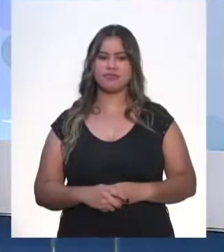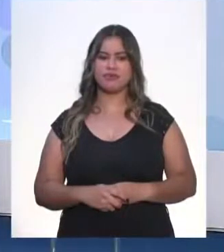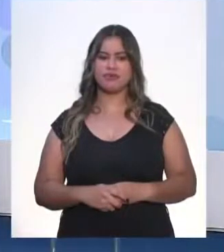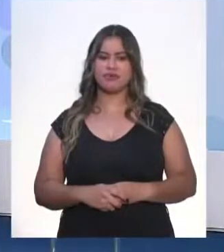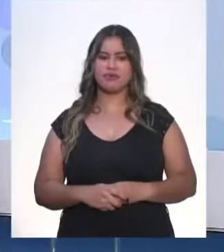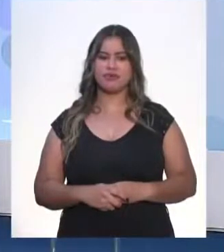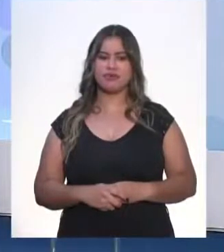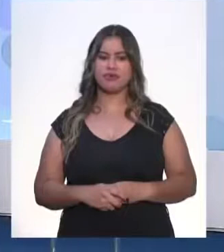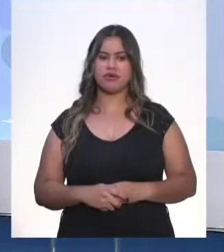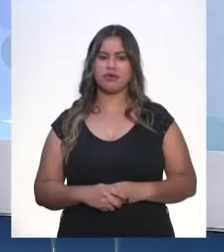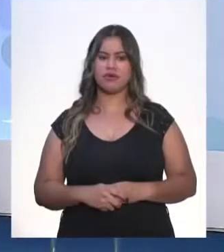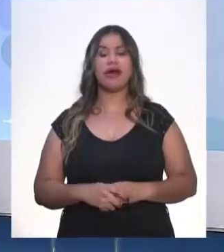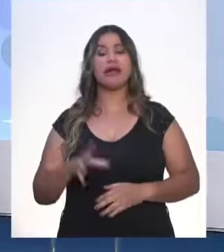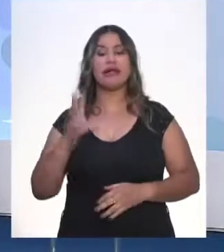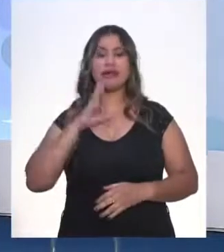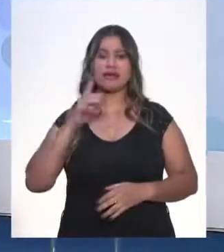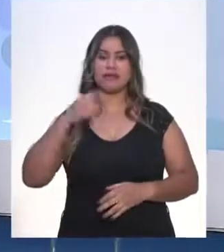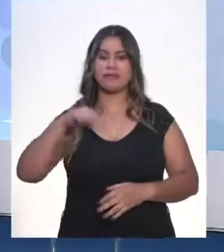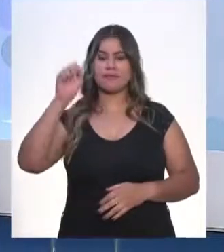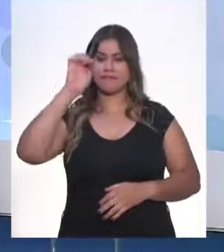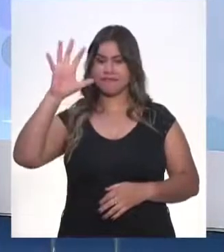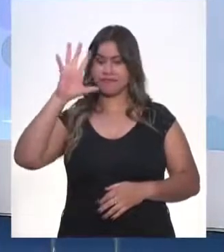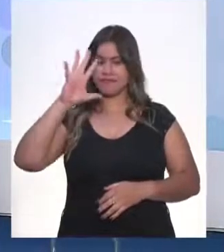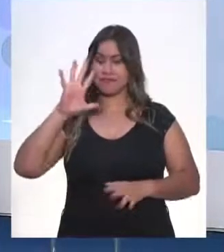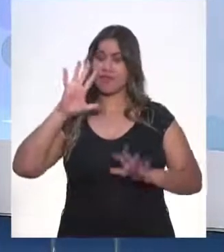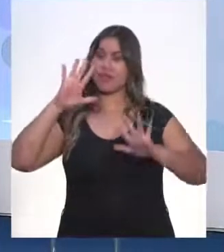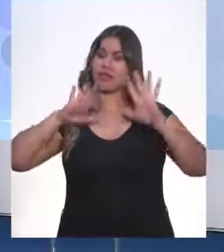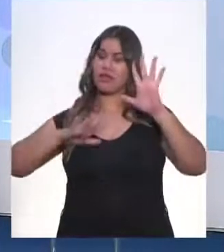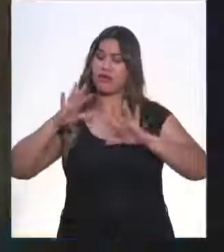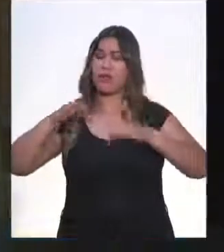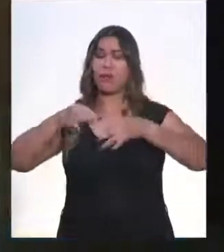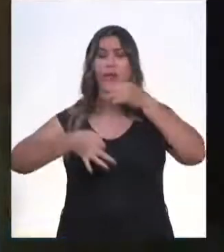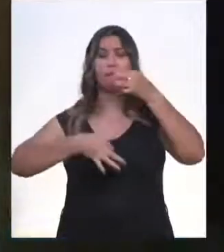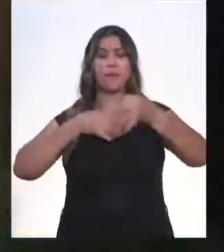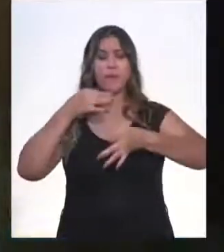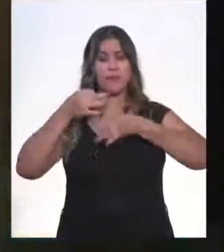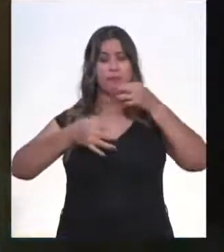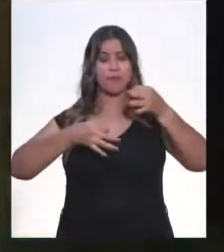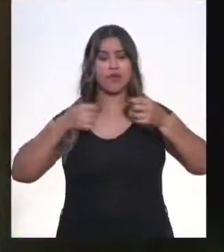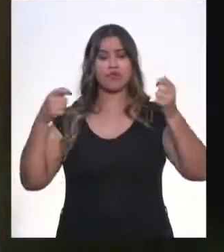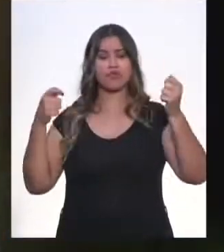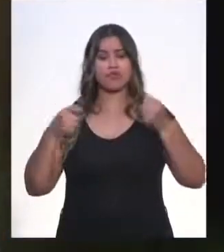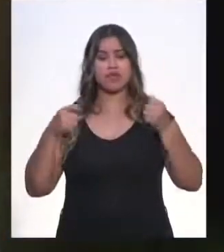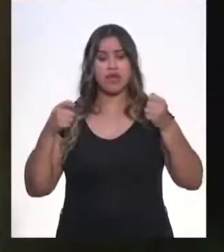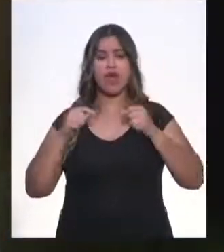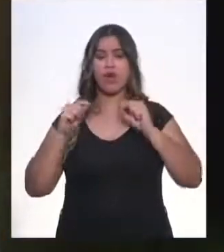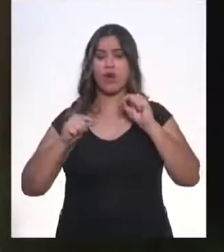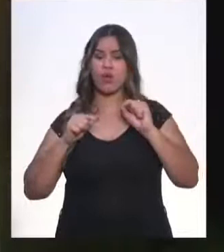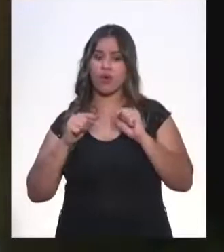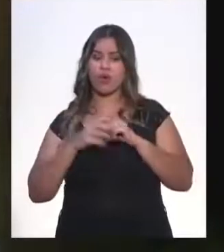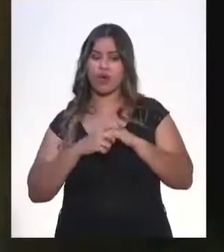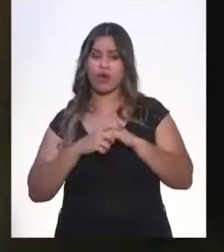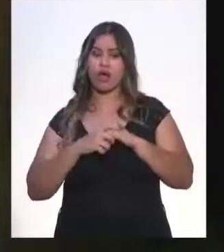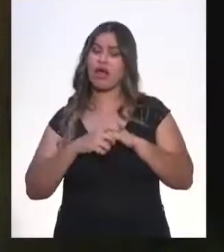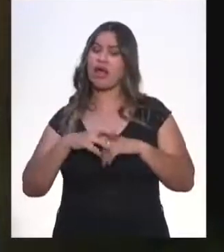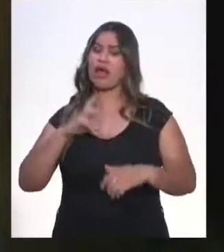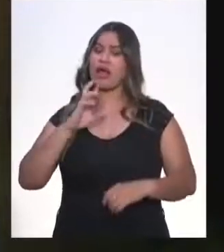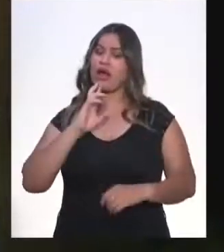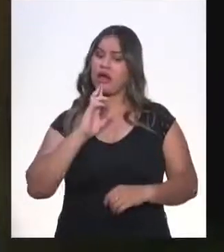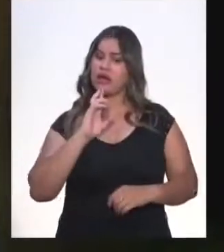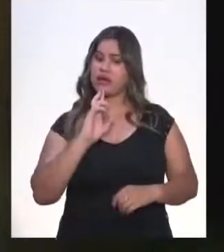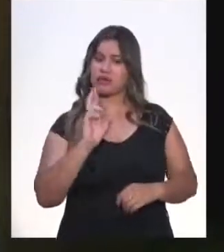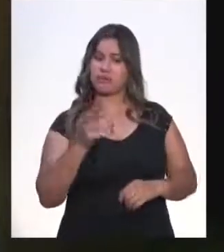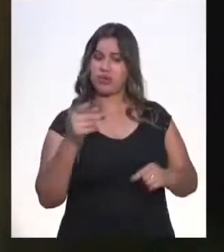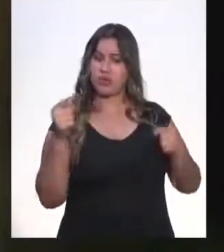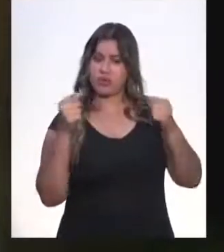Sabe, talvez de um ponto de vista prático, realmente a resposta, né, para essa questão